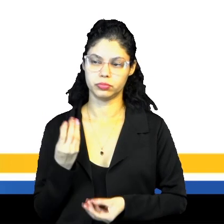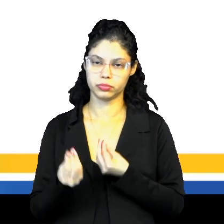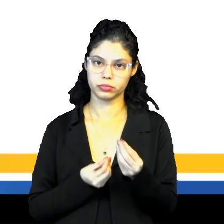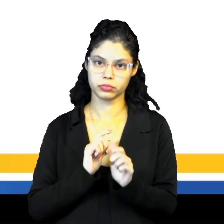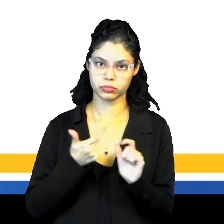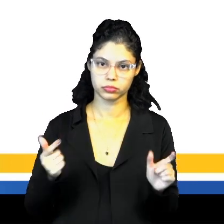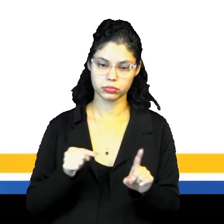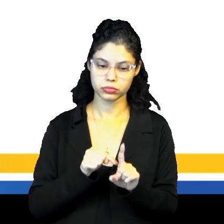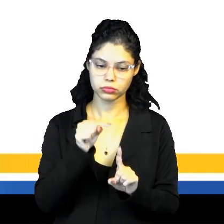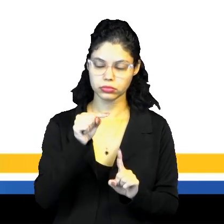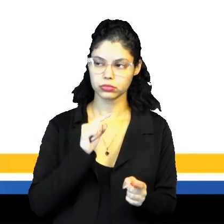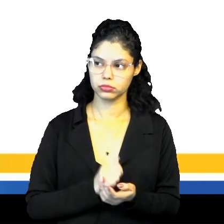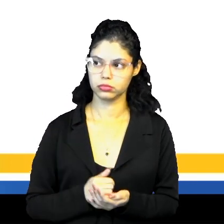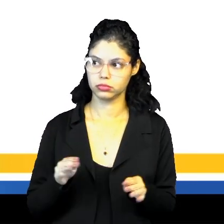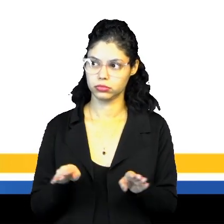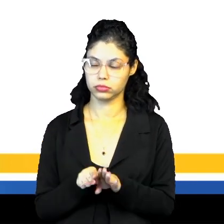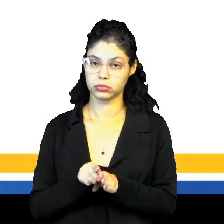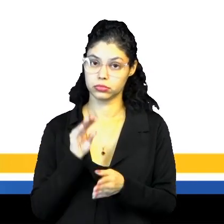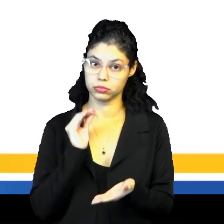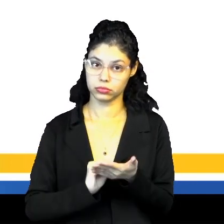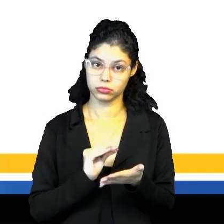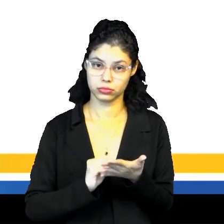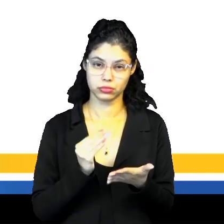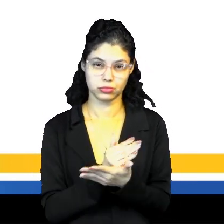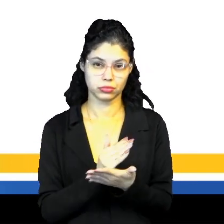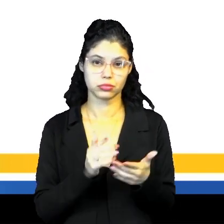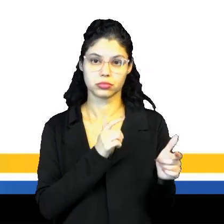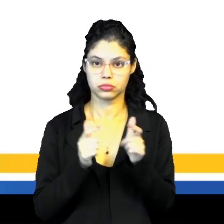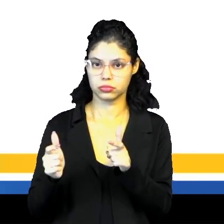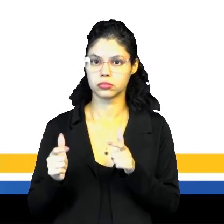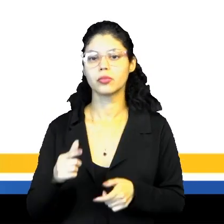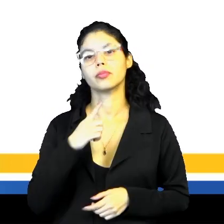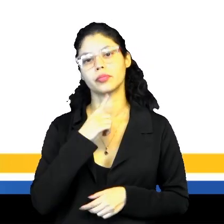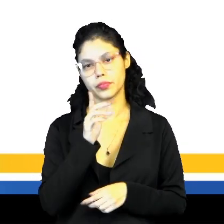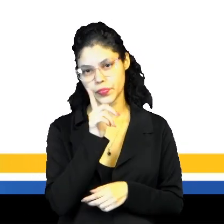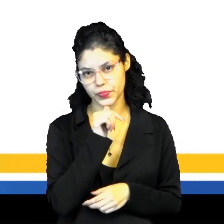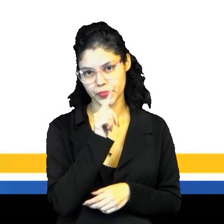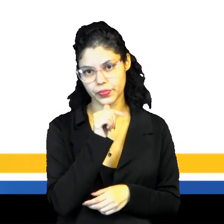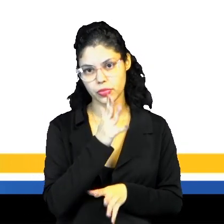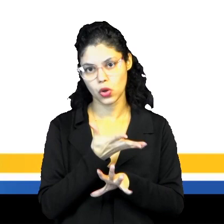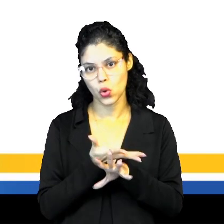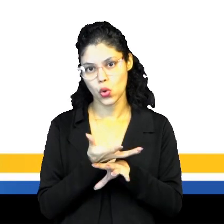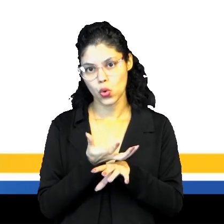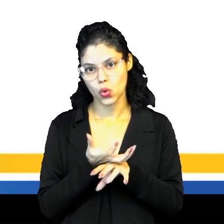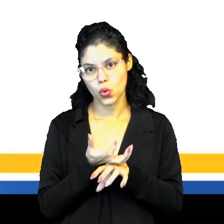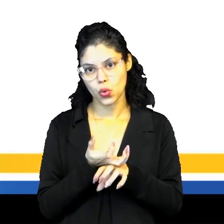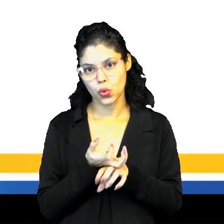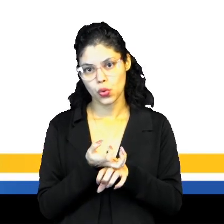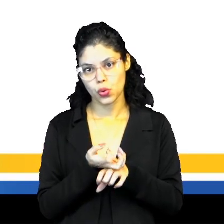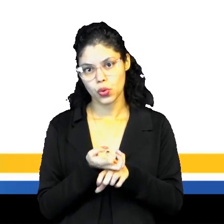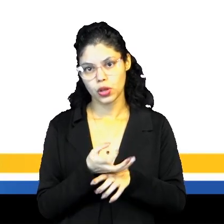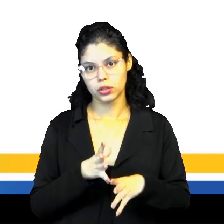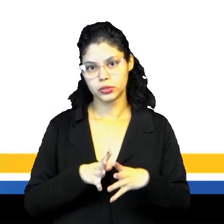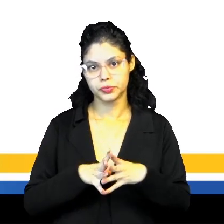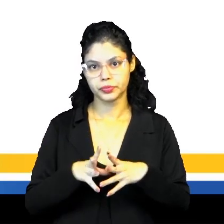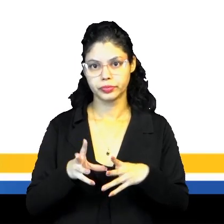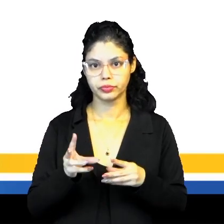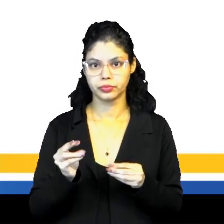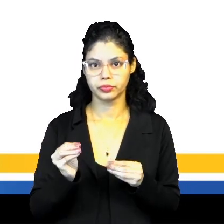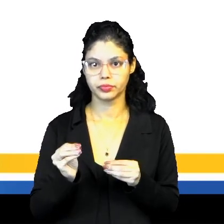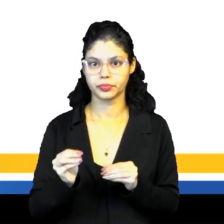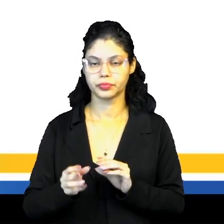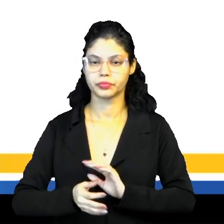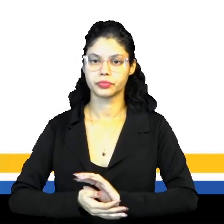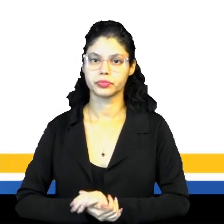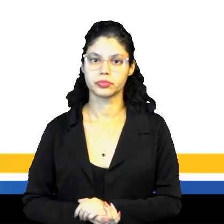pelo aumento de temperatura como a extinção de alguns espaços que antes tinham água, né? Secamento de açude, né? Formação de desertos